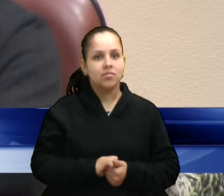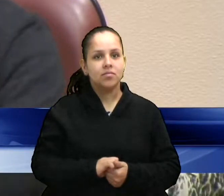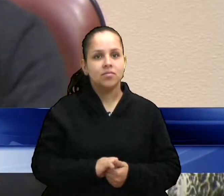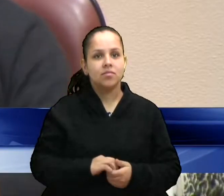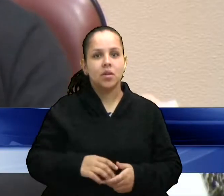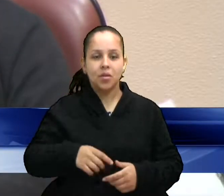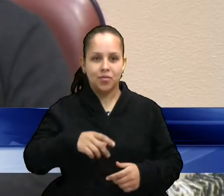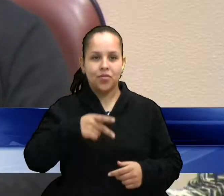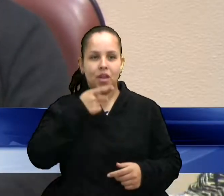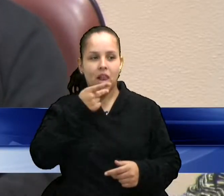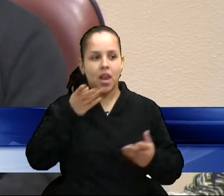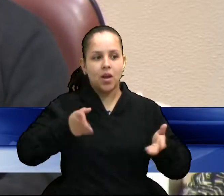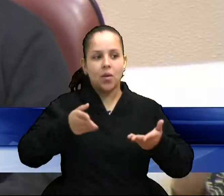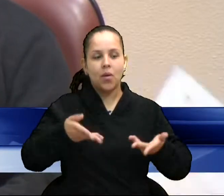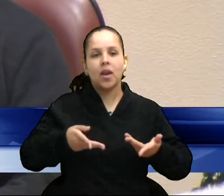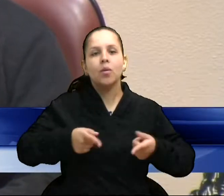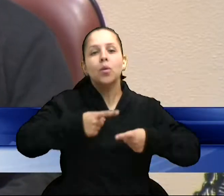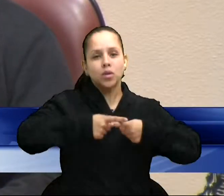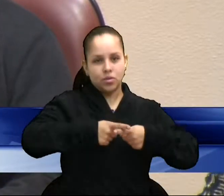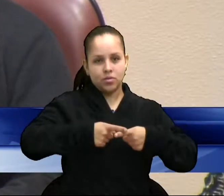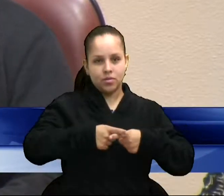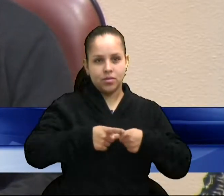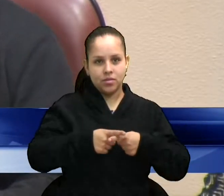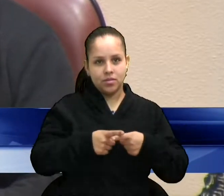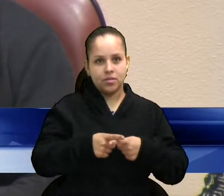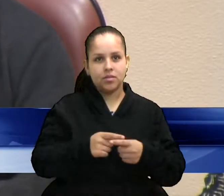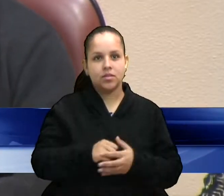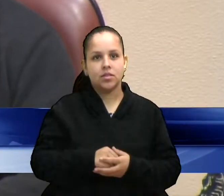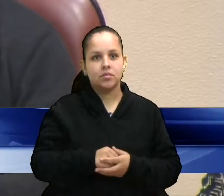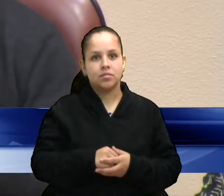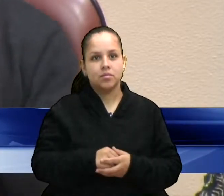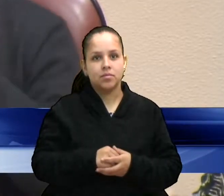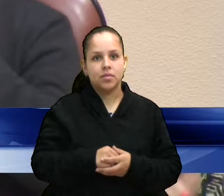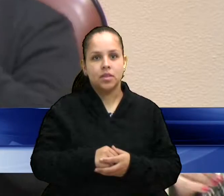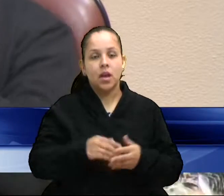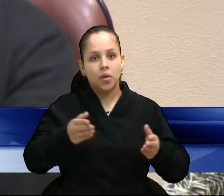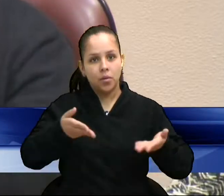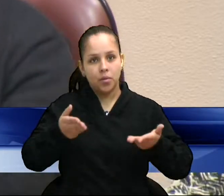E na sequência, então, nós temos o Edson Marchioro.